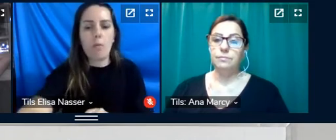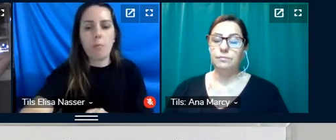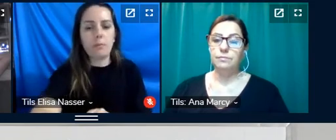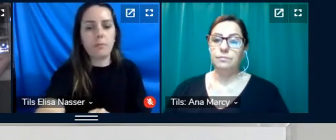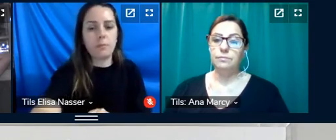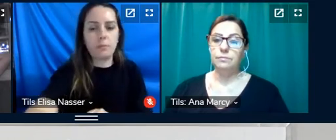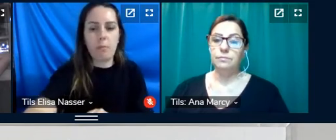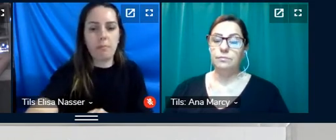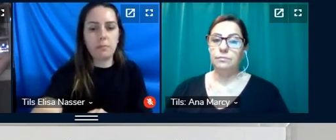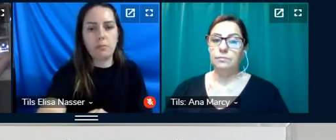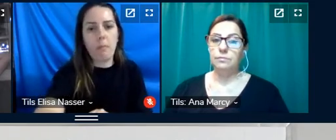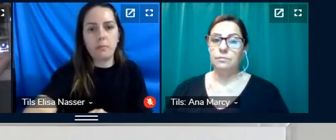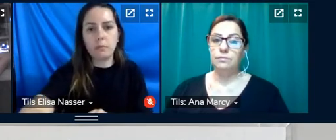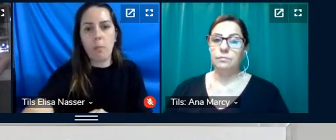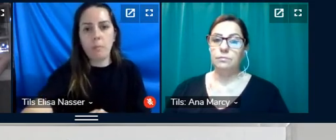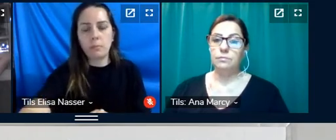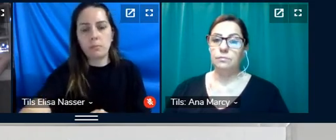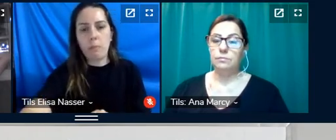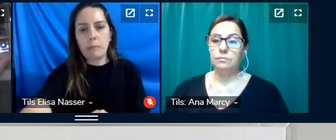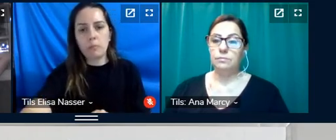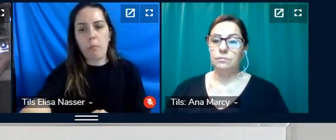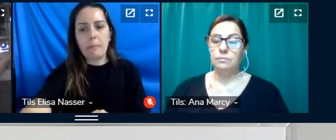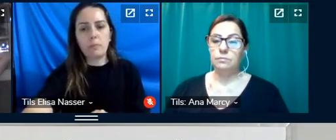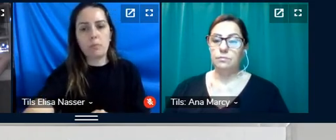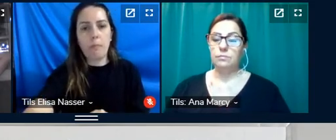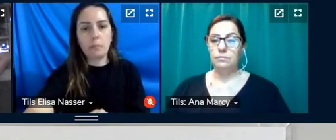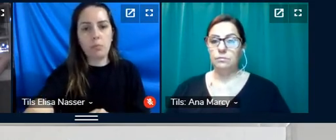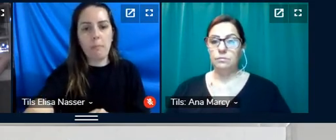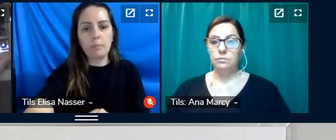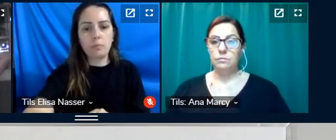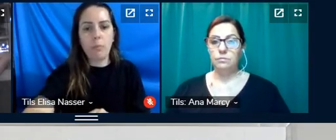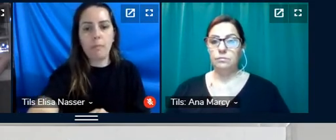Então, considera F igual a...